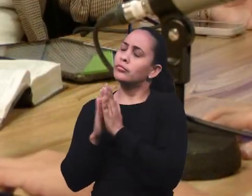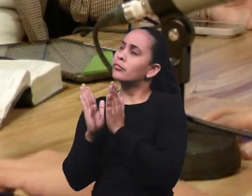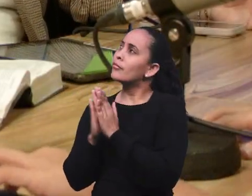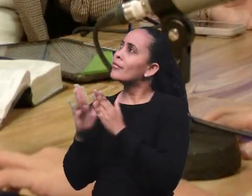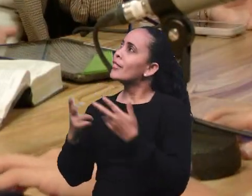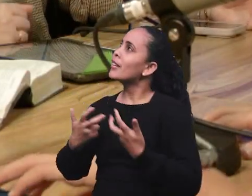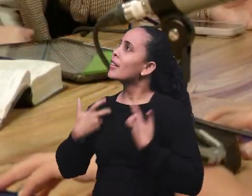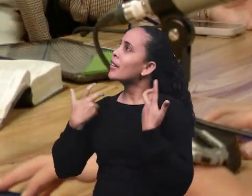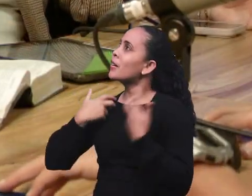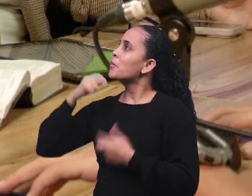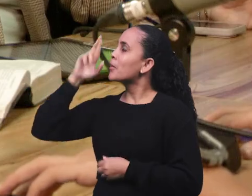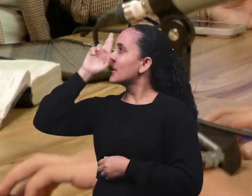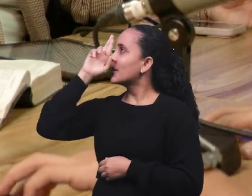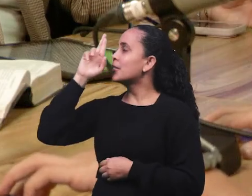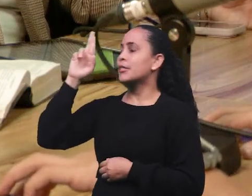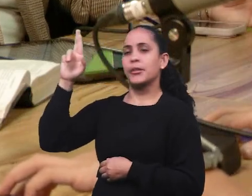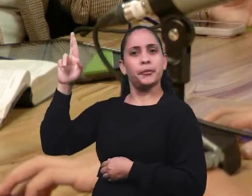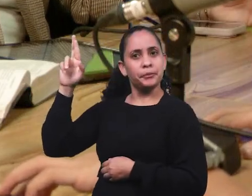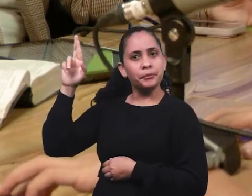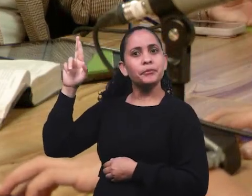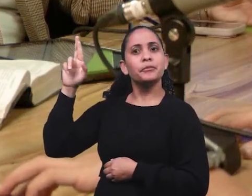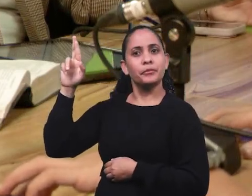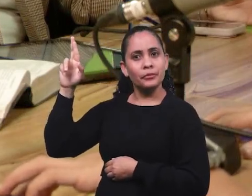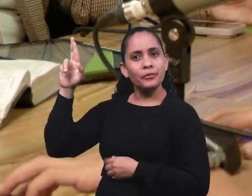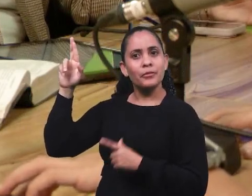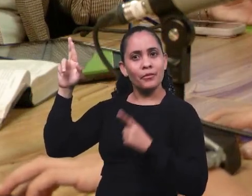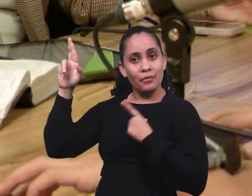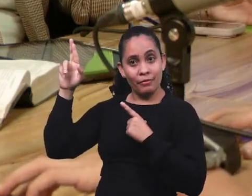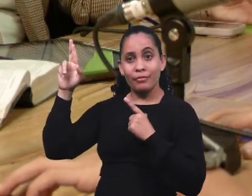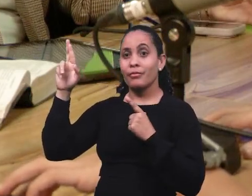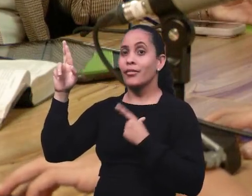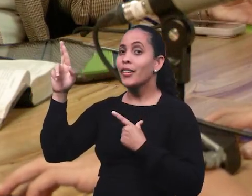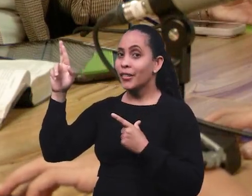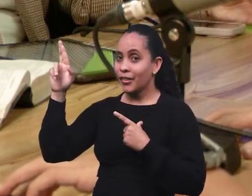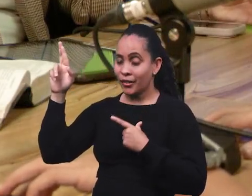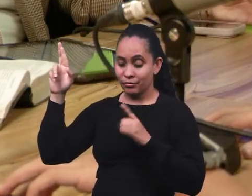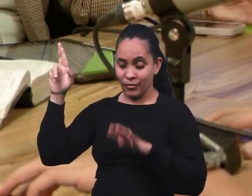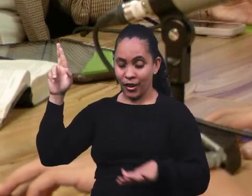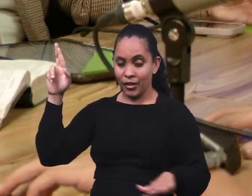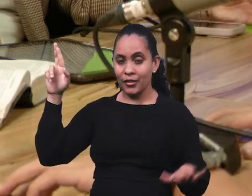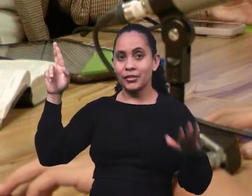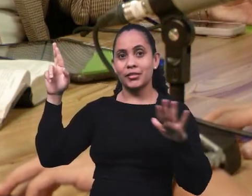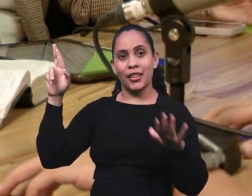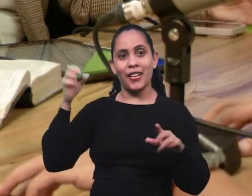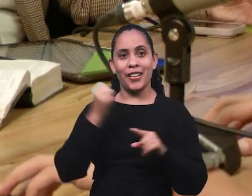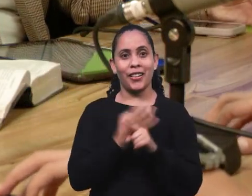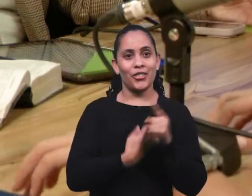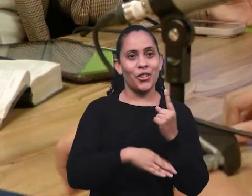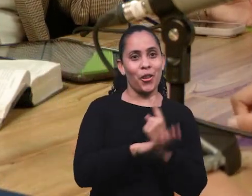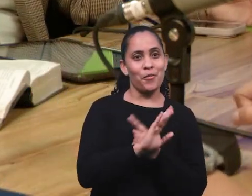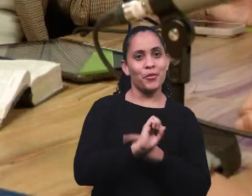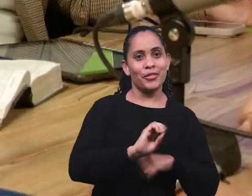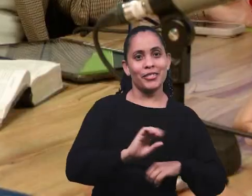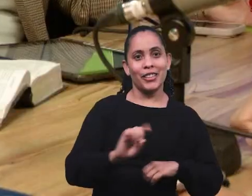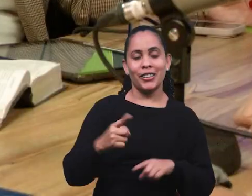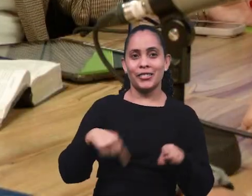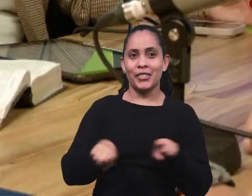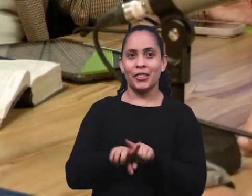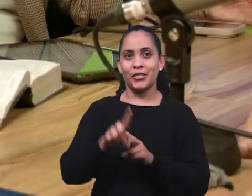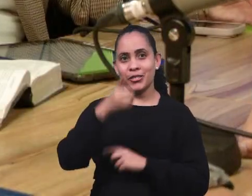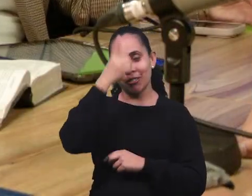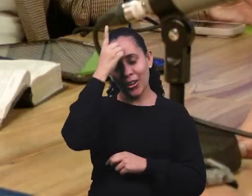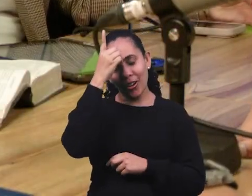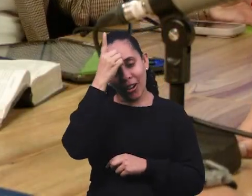busque. Então, assim, se a gente não tem o conhecimento de que os dons existem, desde os pequenininhos lá na escola bíblica, né? Sim. Os